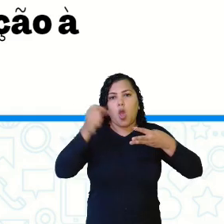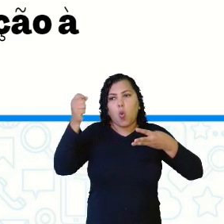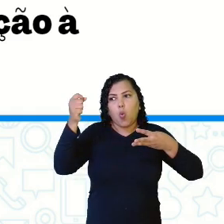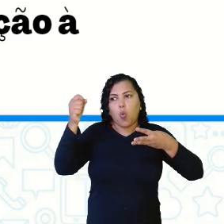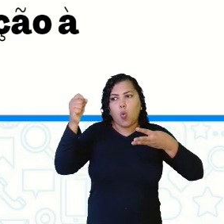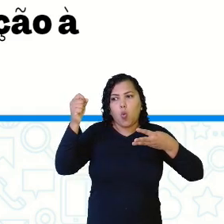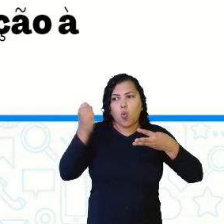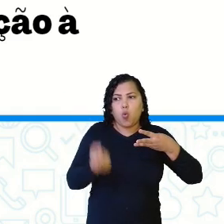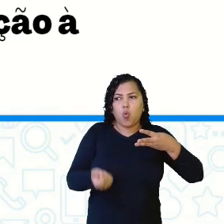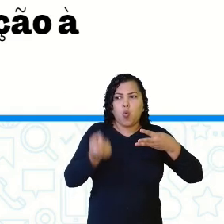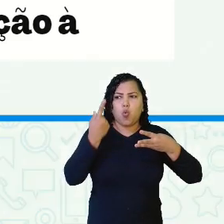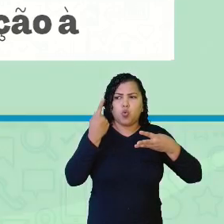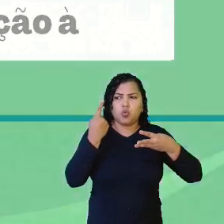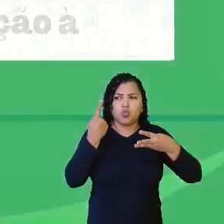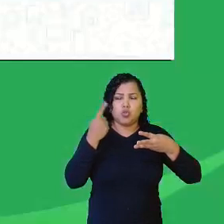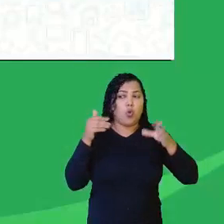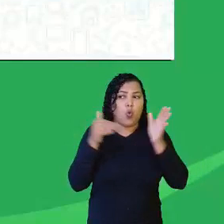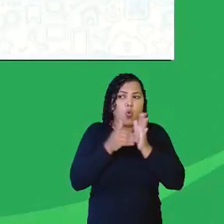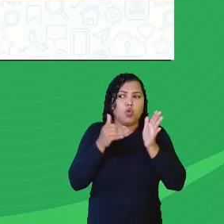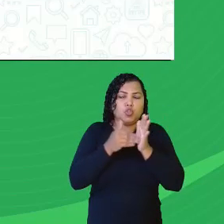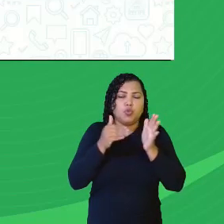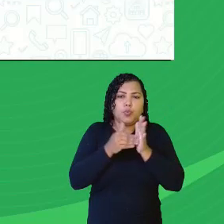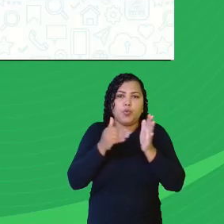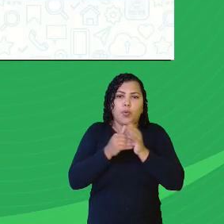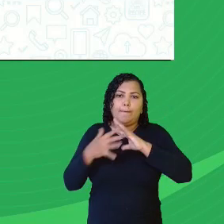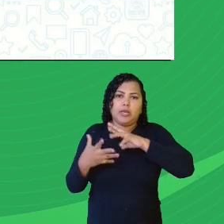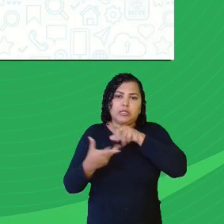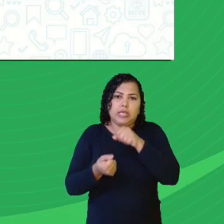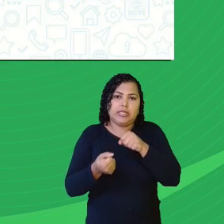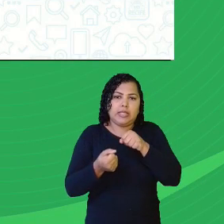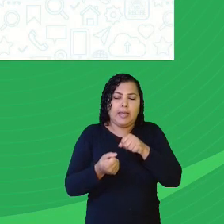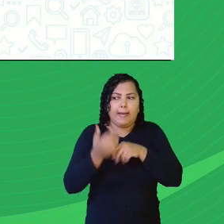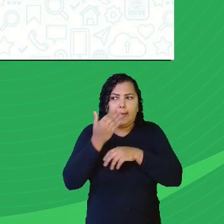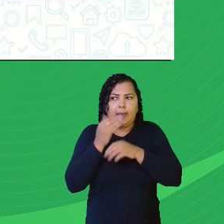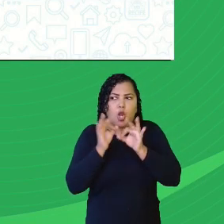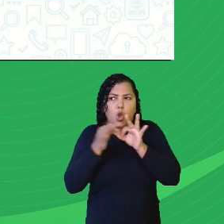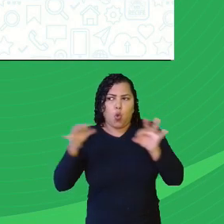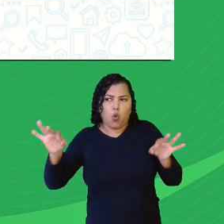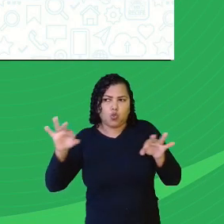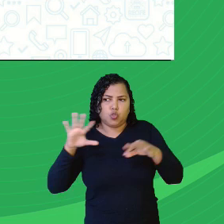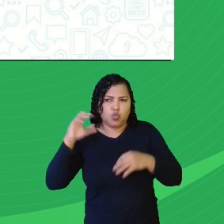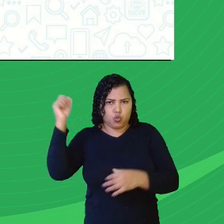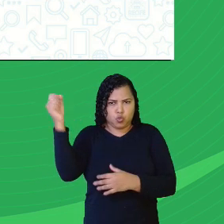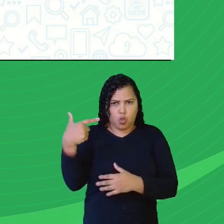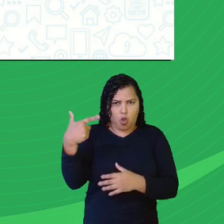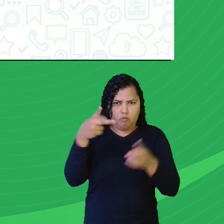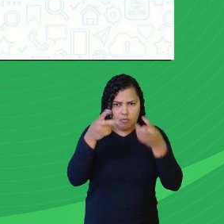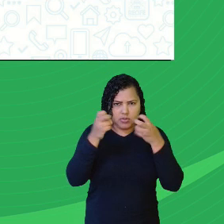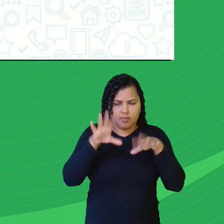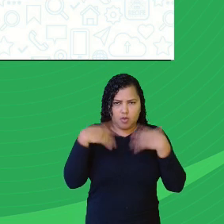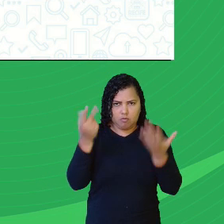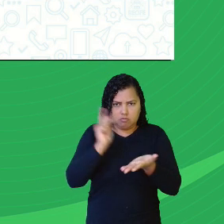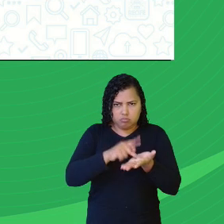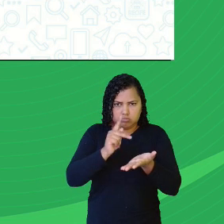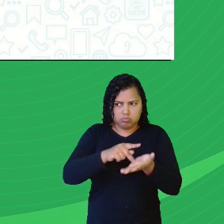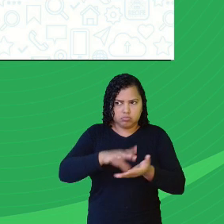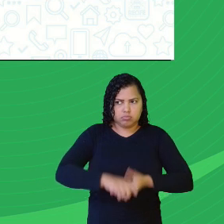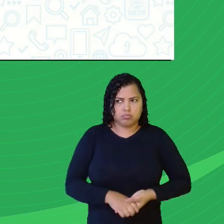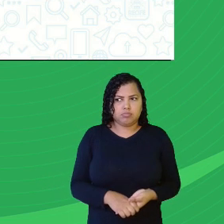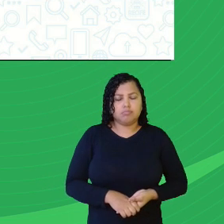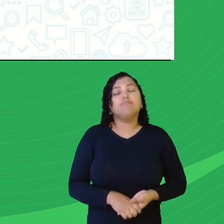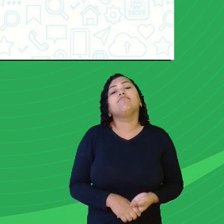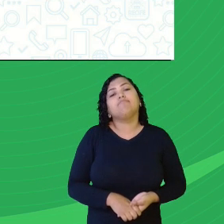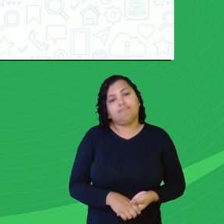Sol? Qual dessas alternativas vocês acham que está correta? Qual será? Vamos ver. A